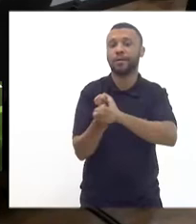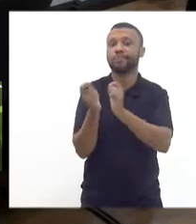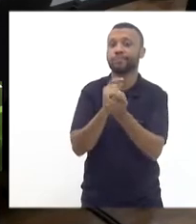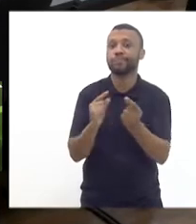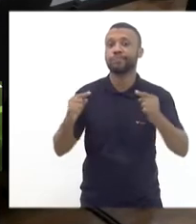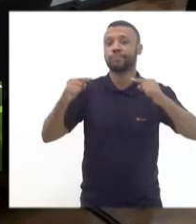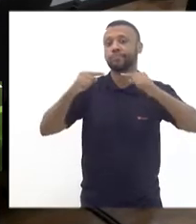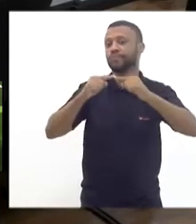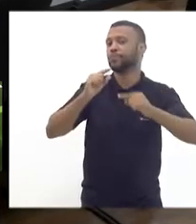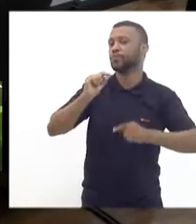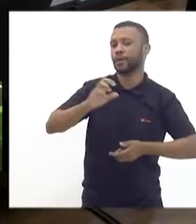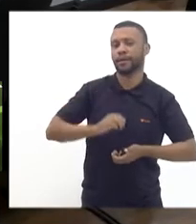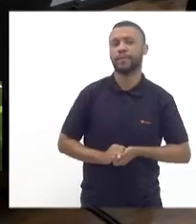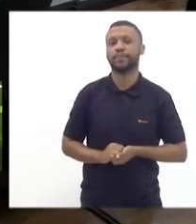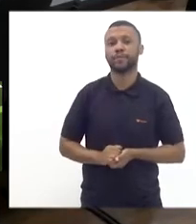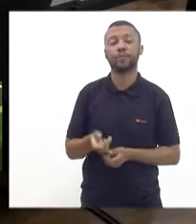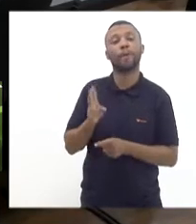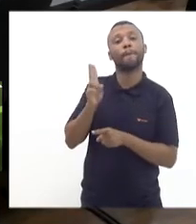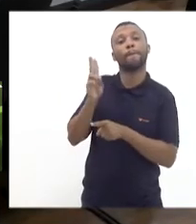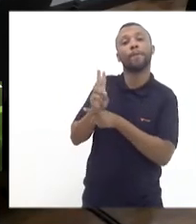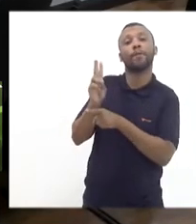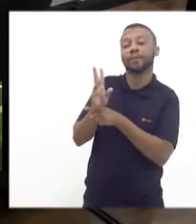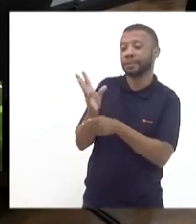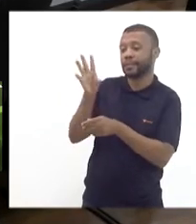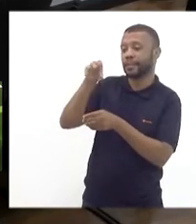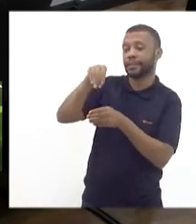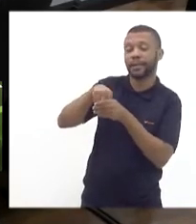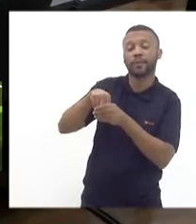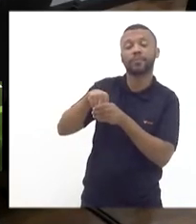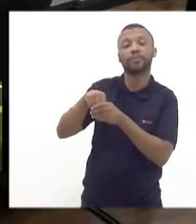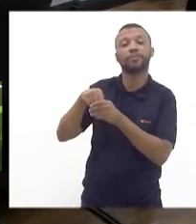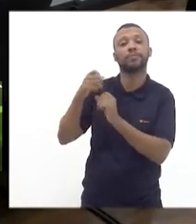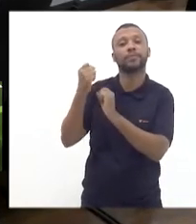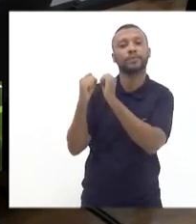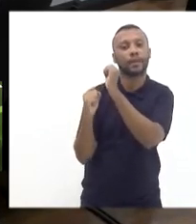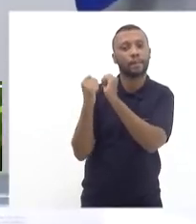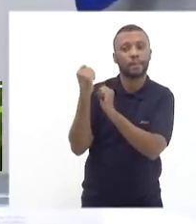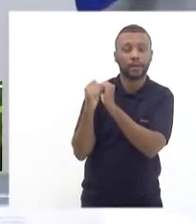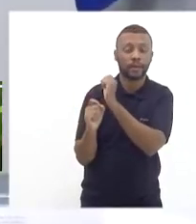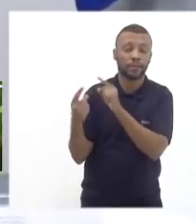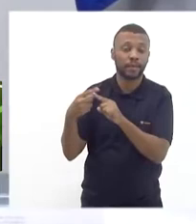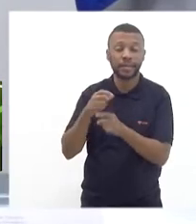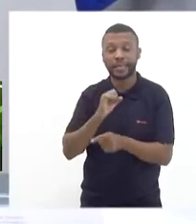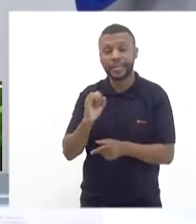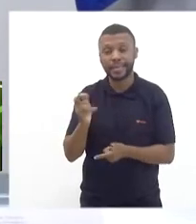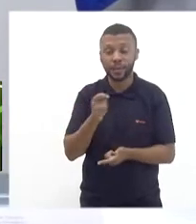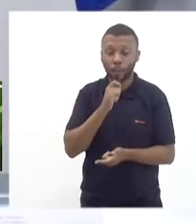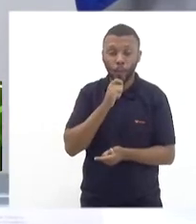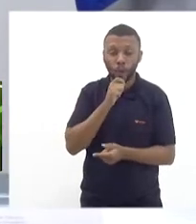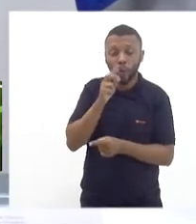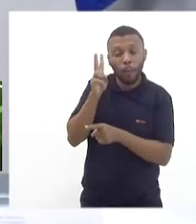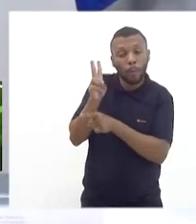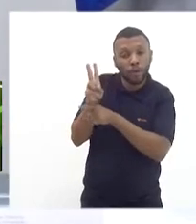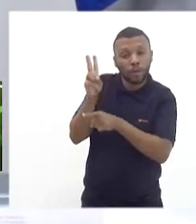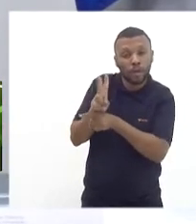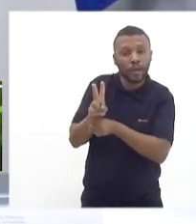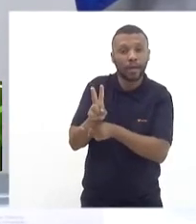monitoramento, sim, dentro da própria empresa. Sim, né? Sim, com certeza. Porque se não monitorar, não tem